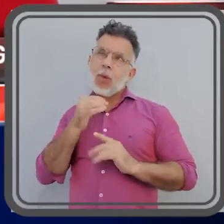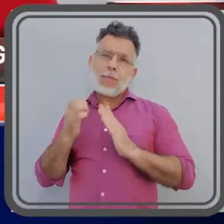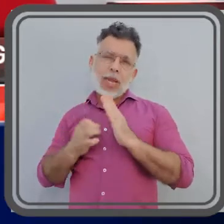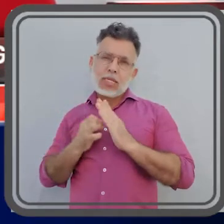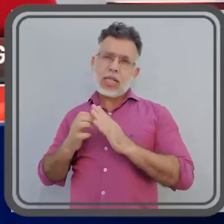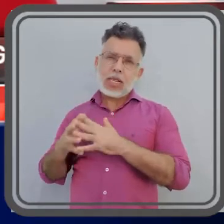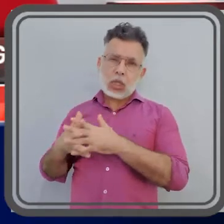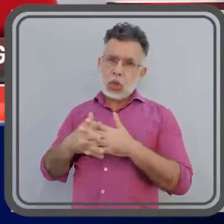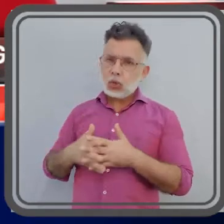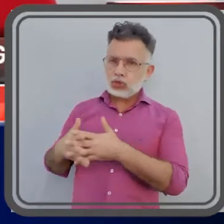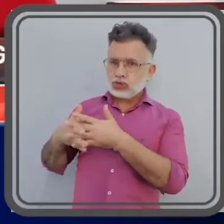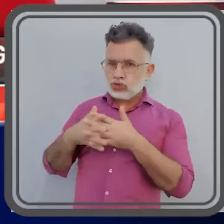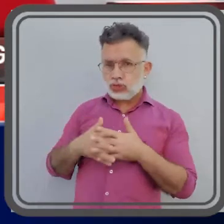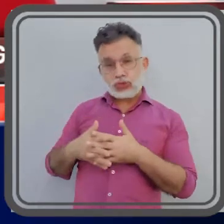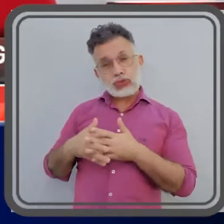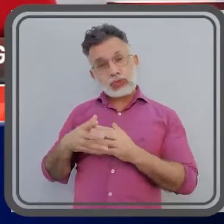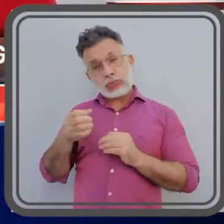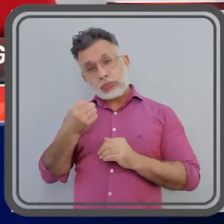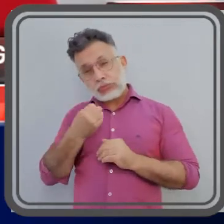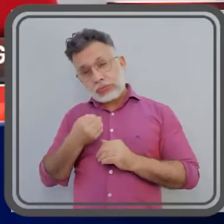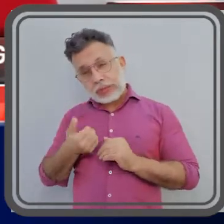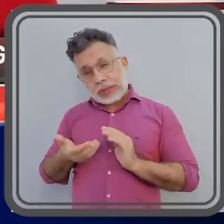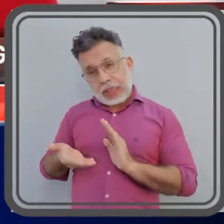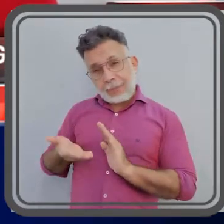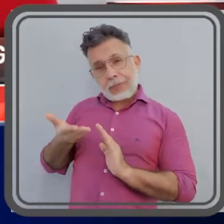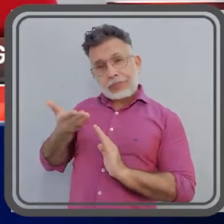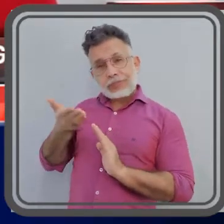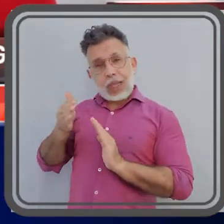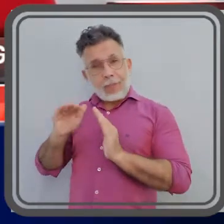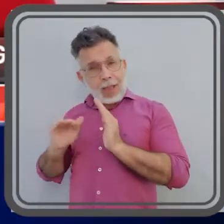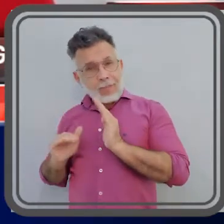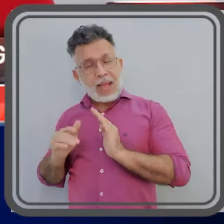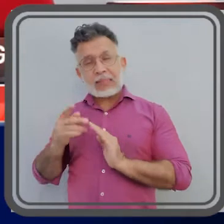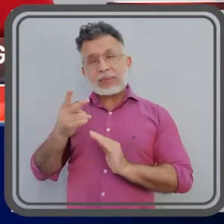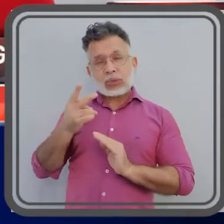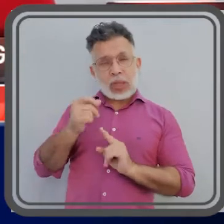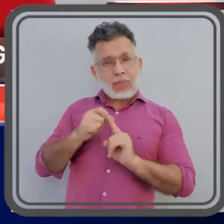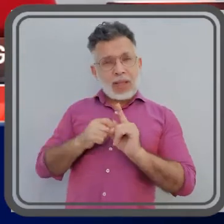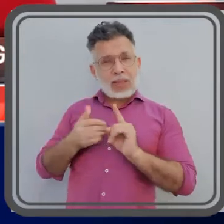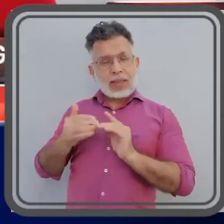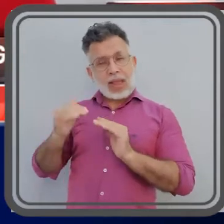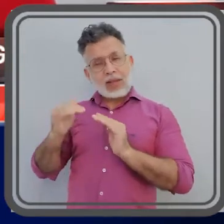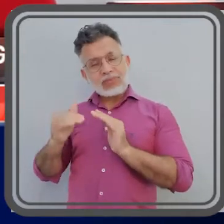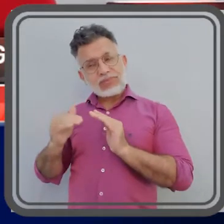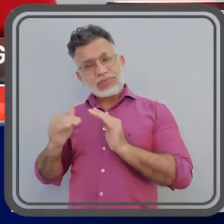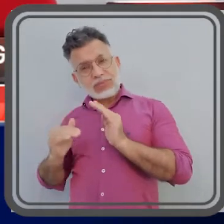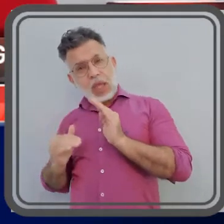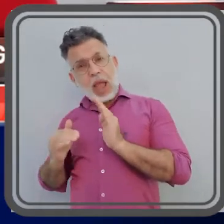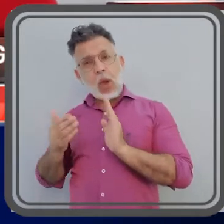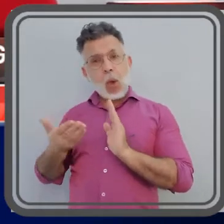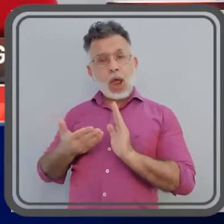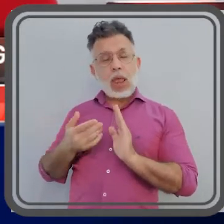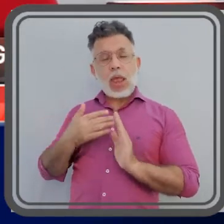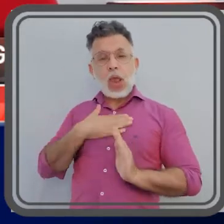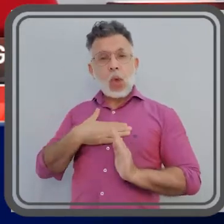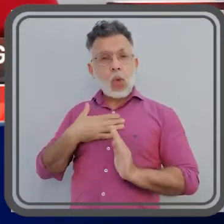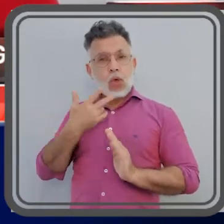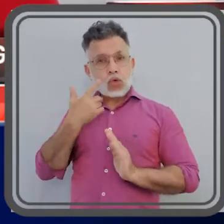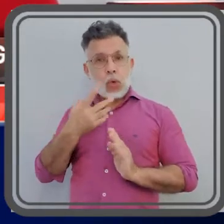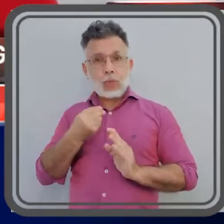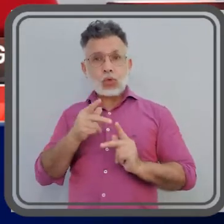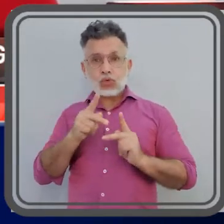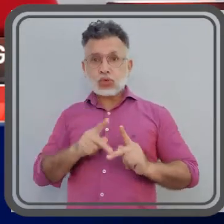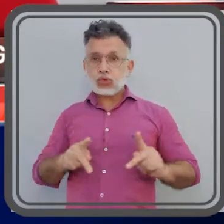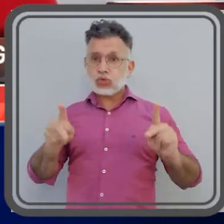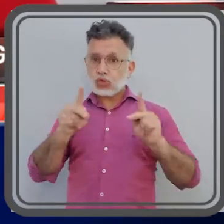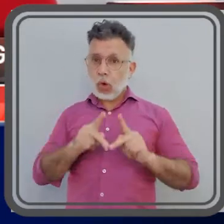que está... agora caiu, está um pouco interessante, mas 2 meses atrás estava menos interessante. Eu gosto muito de shoppings, eu